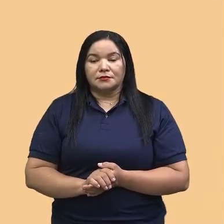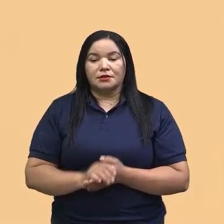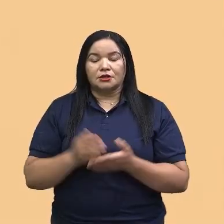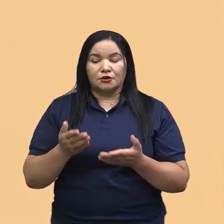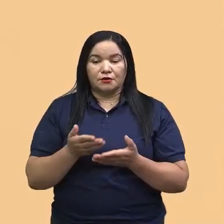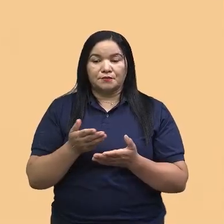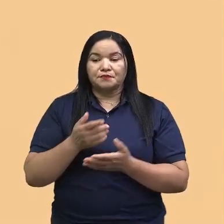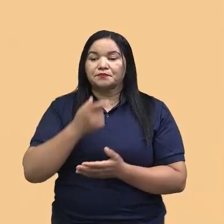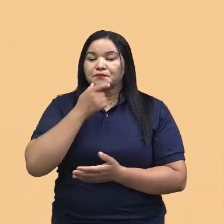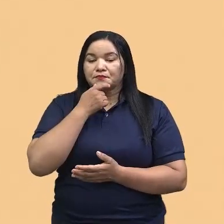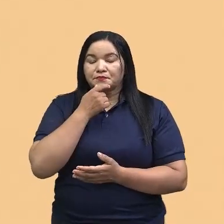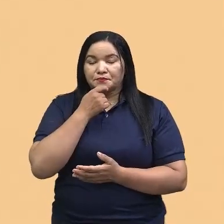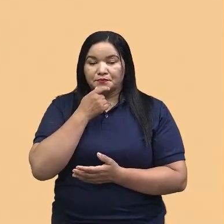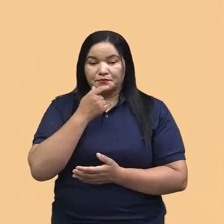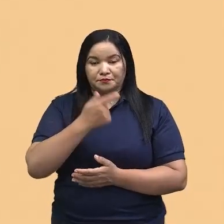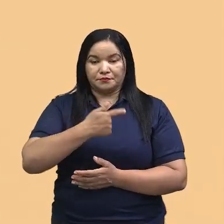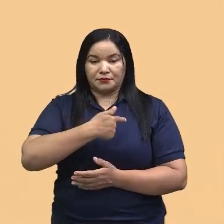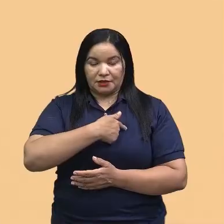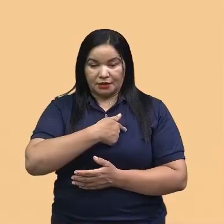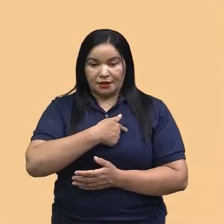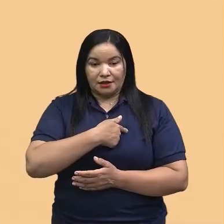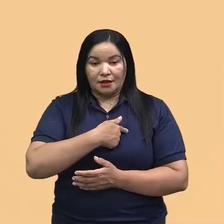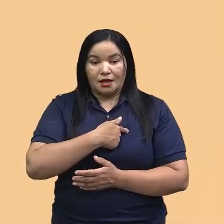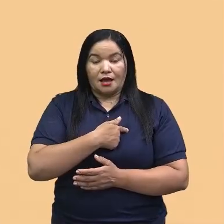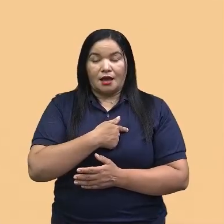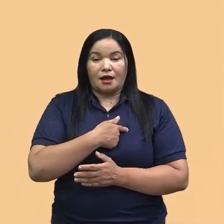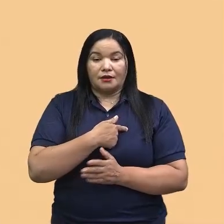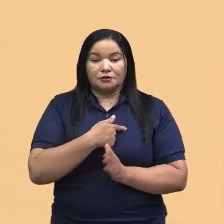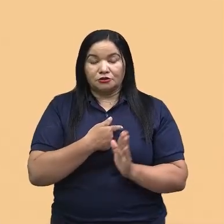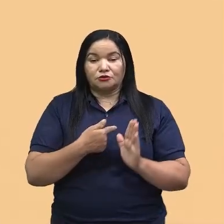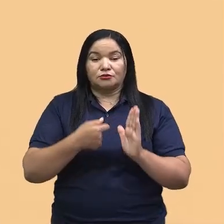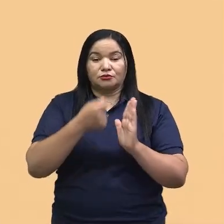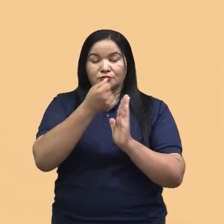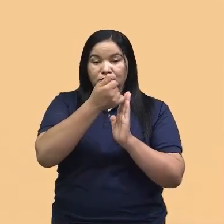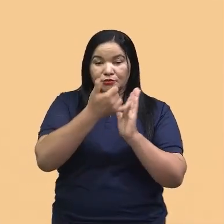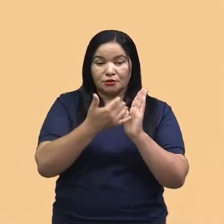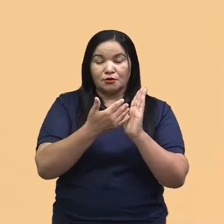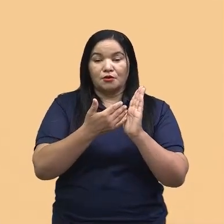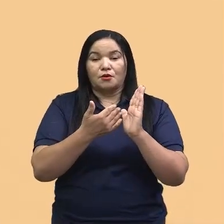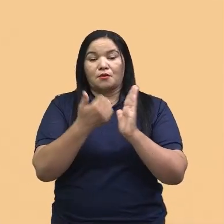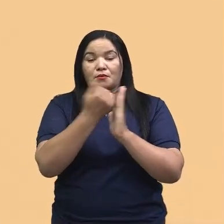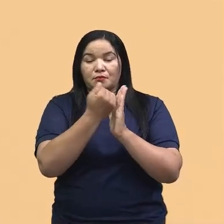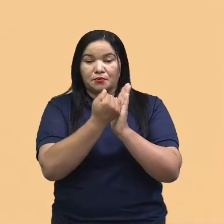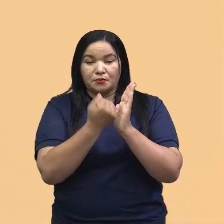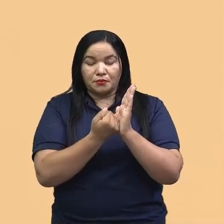torna esses direitos, principalmente os direitos